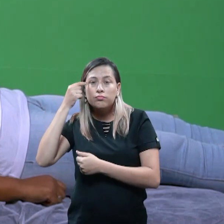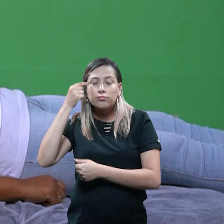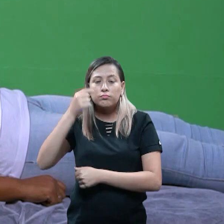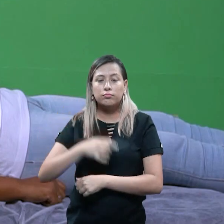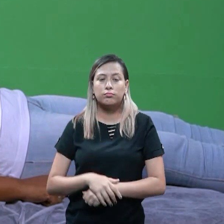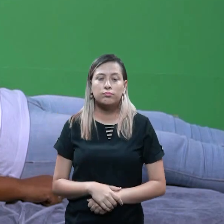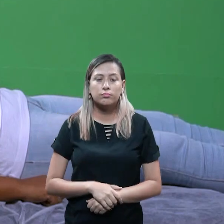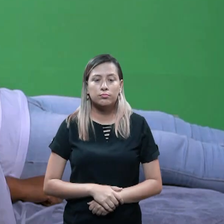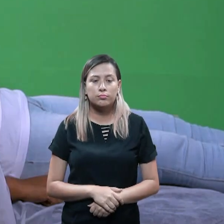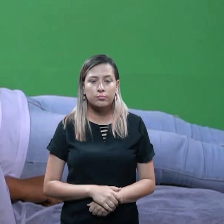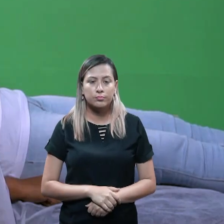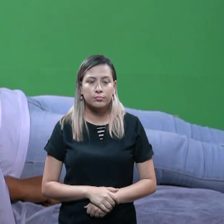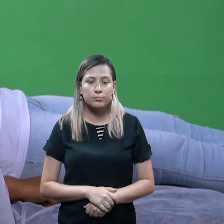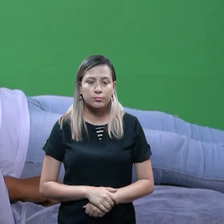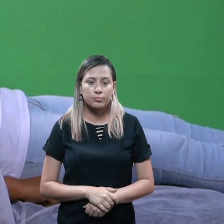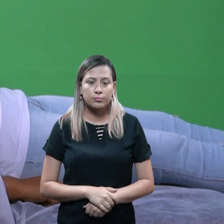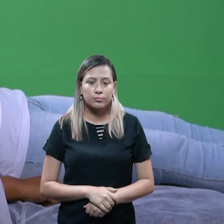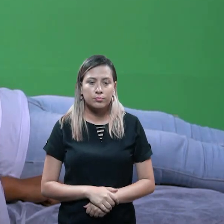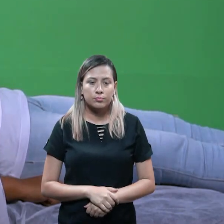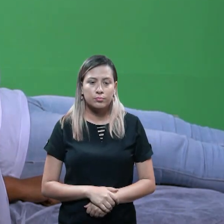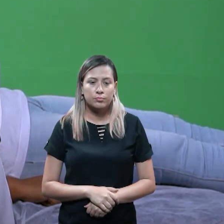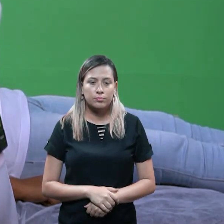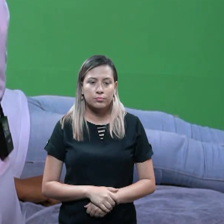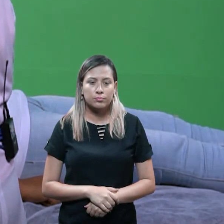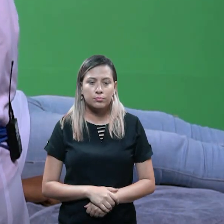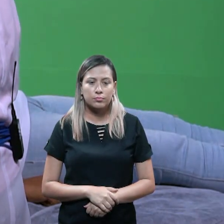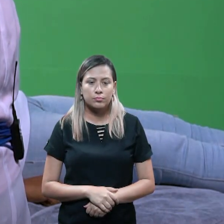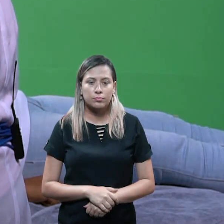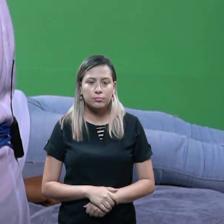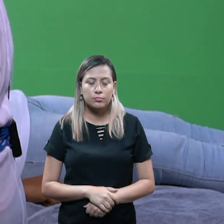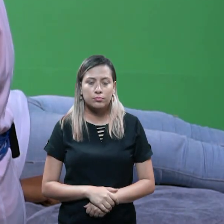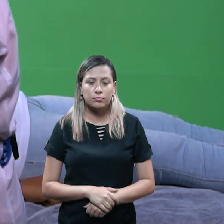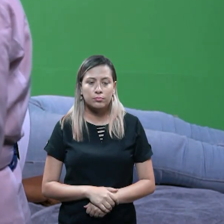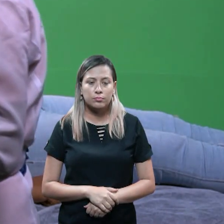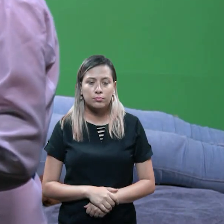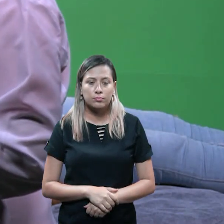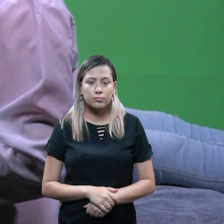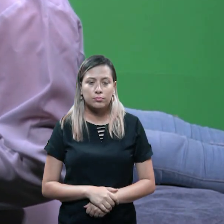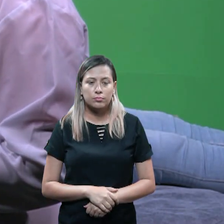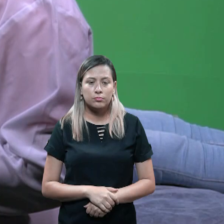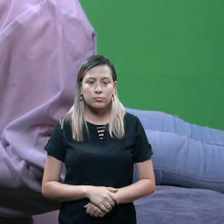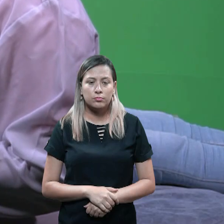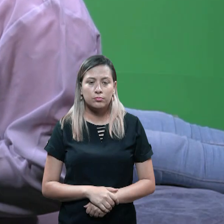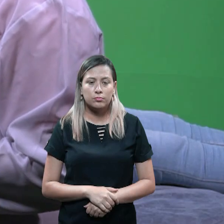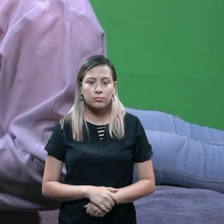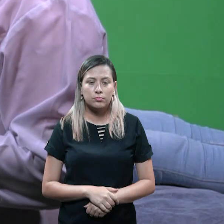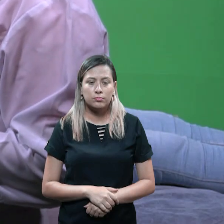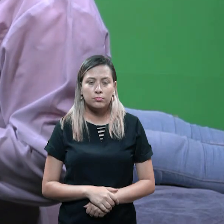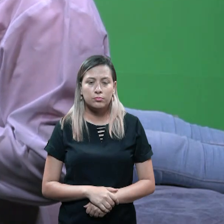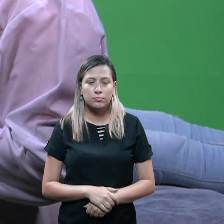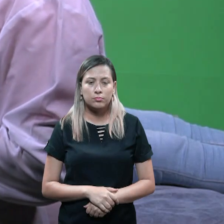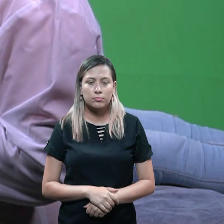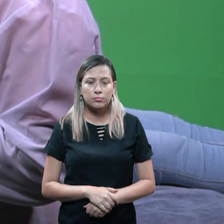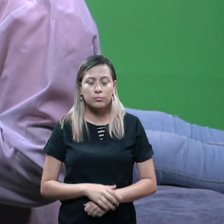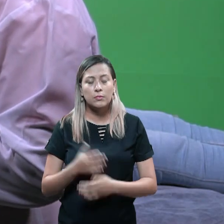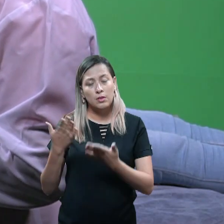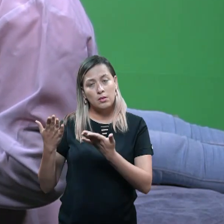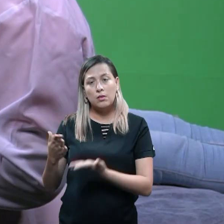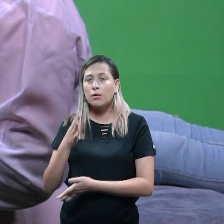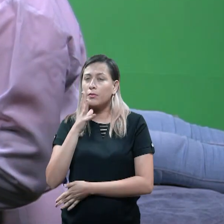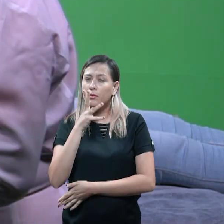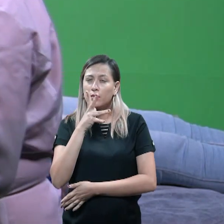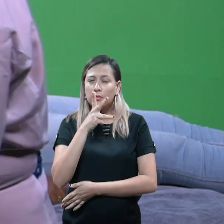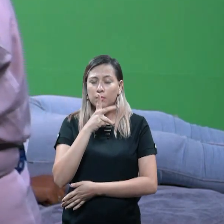deixei aqui no ponto, traciono, puxei, pronto, está feito. O que demora nesse